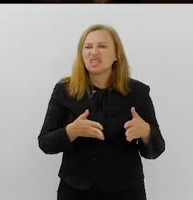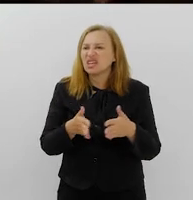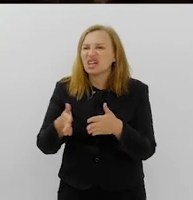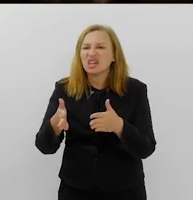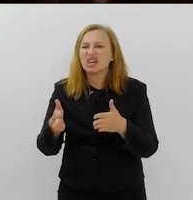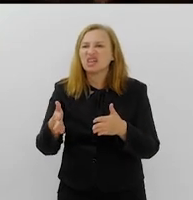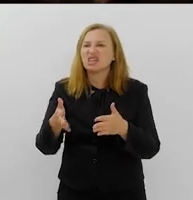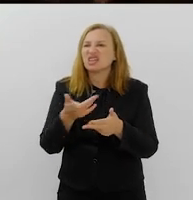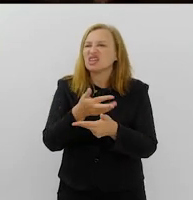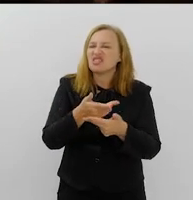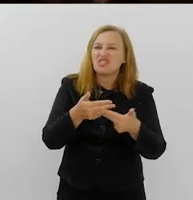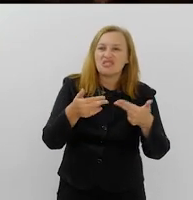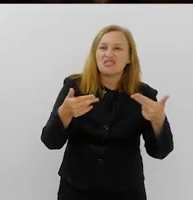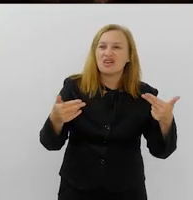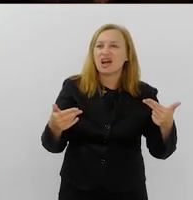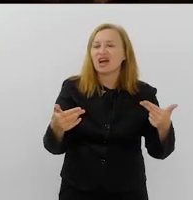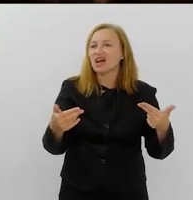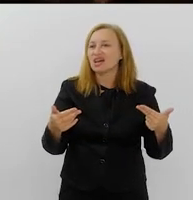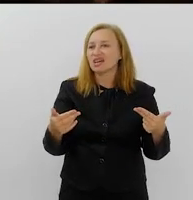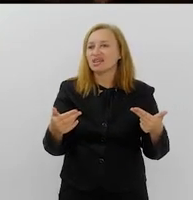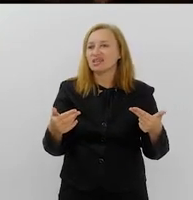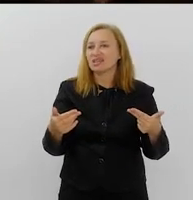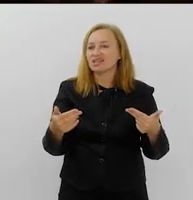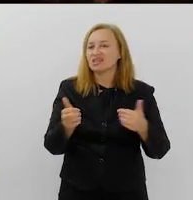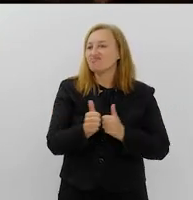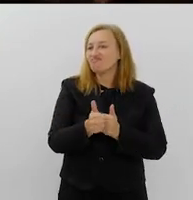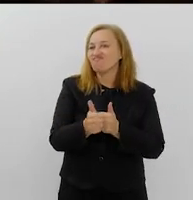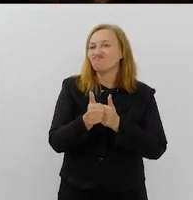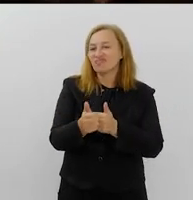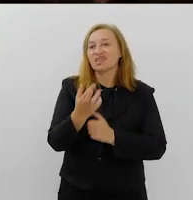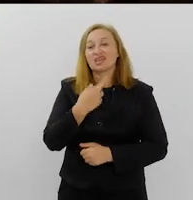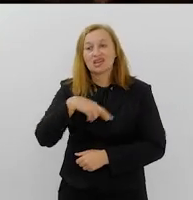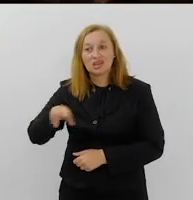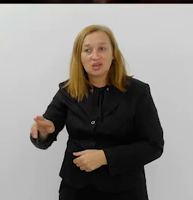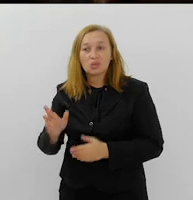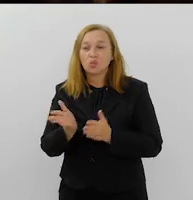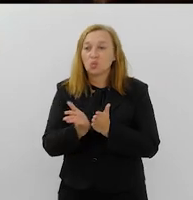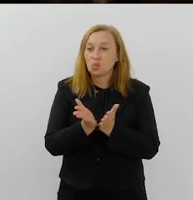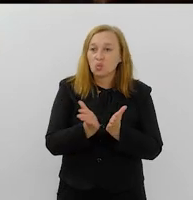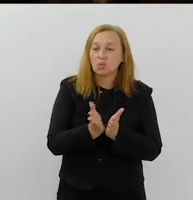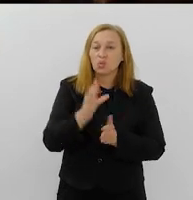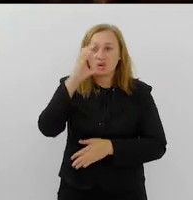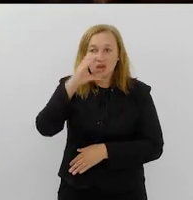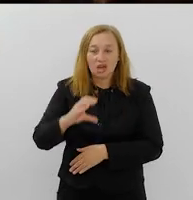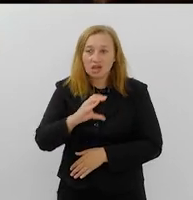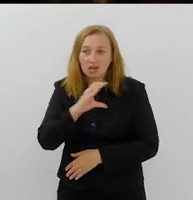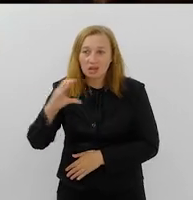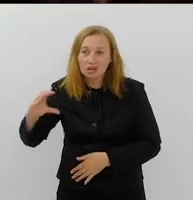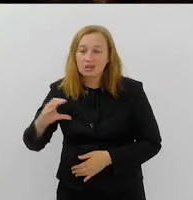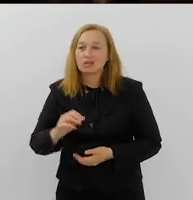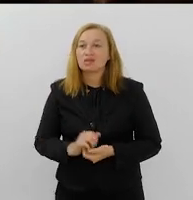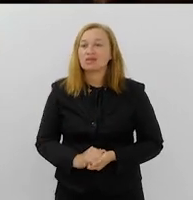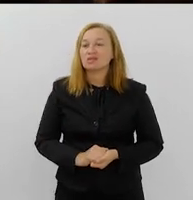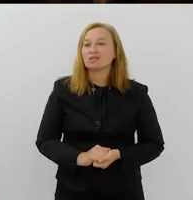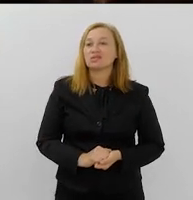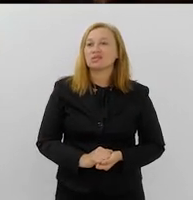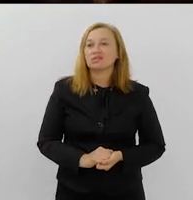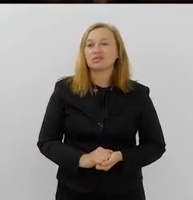em toda essa caminhada, eu fui de vários segmentos religiosos, evangélico,